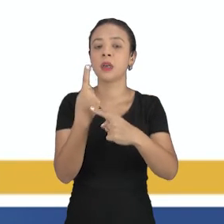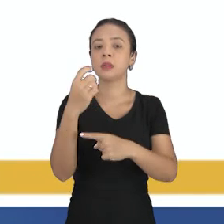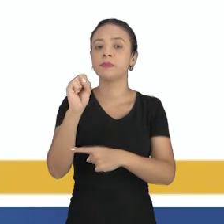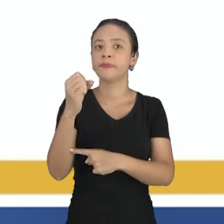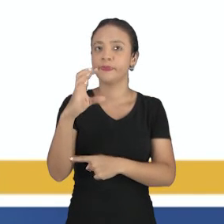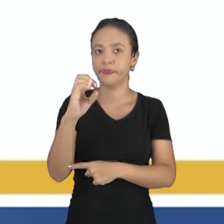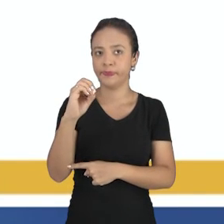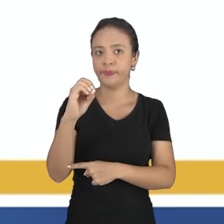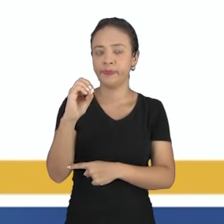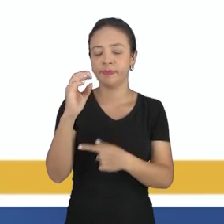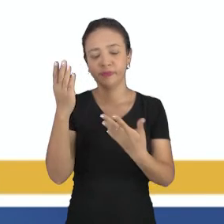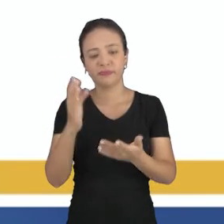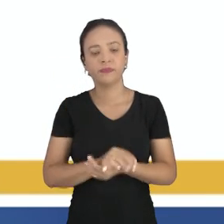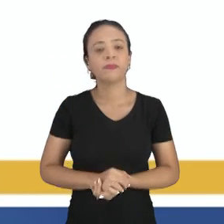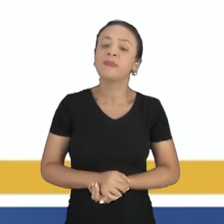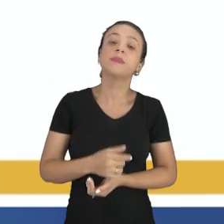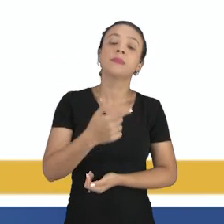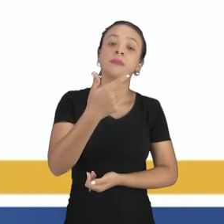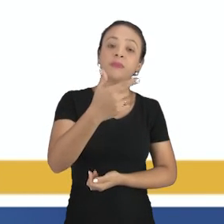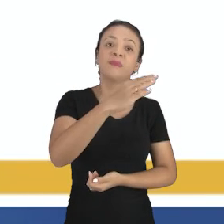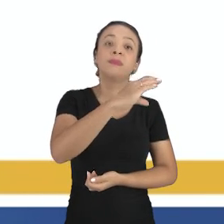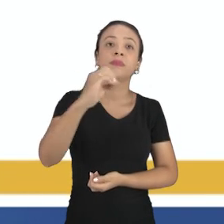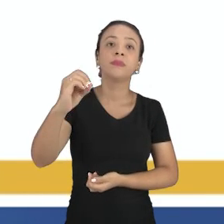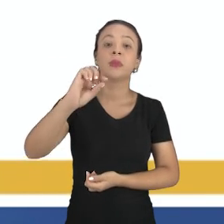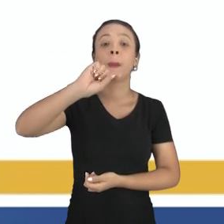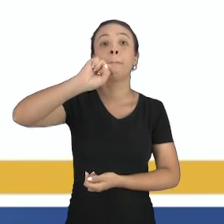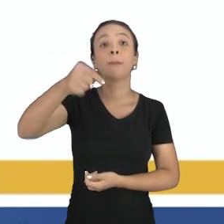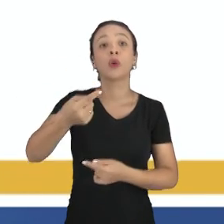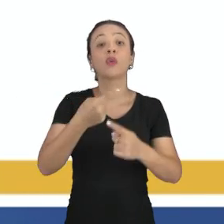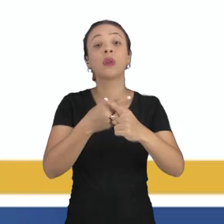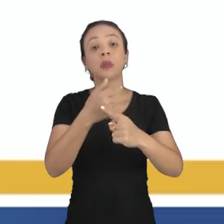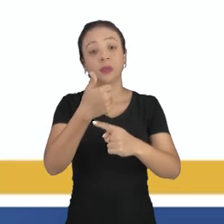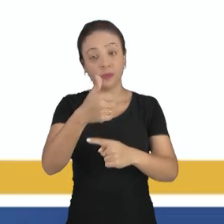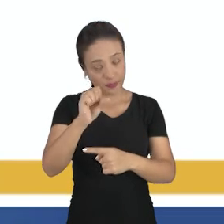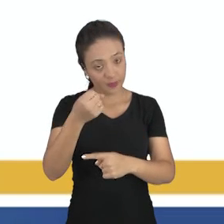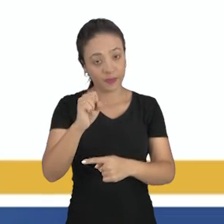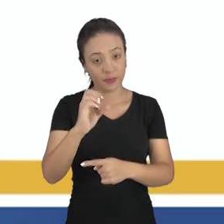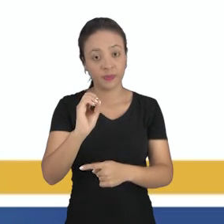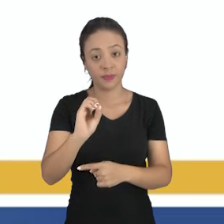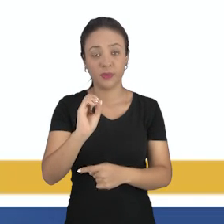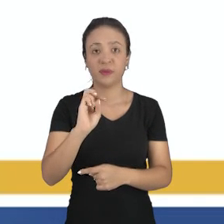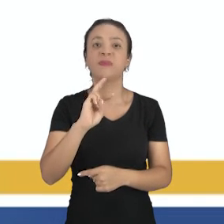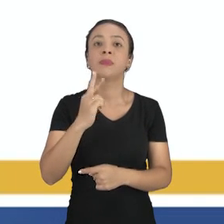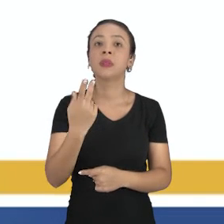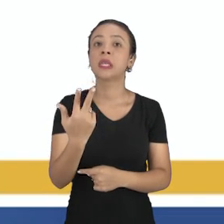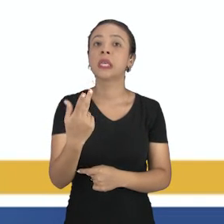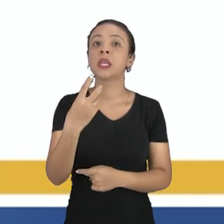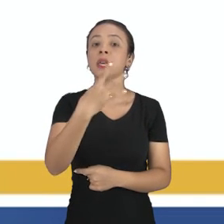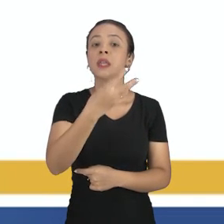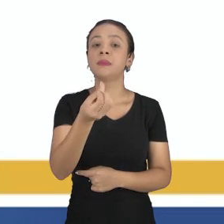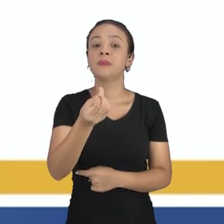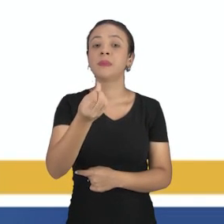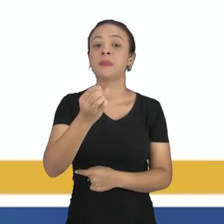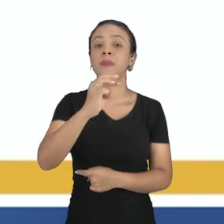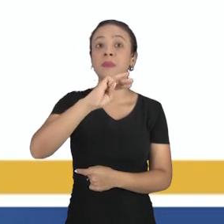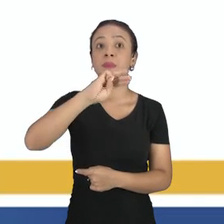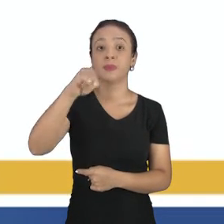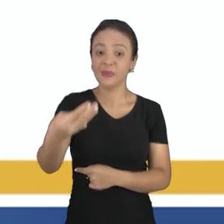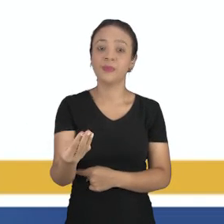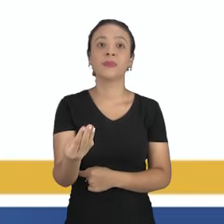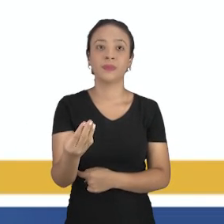180 então 200 mil vezes 180 = 36 milhões